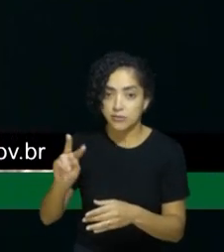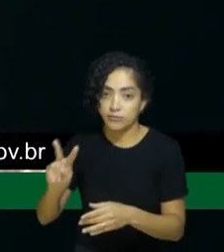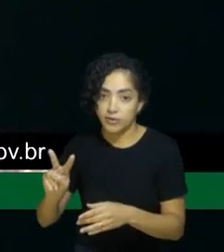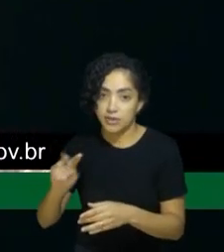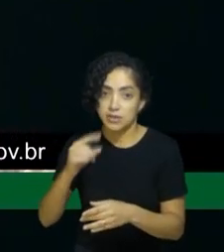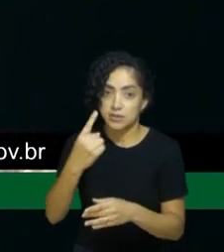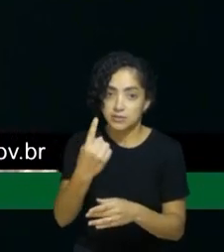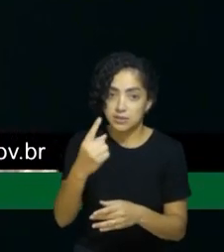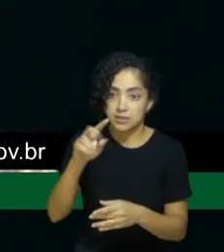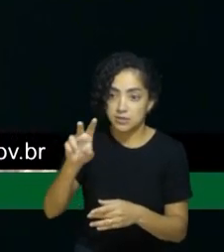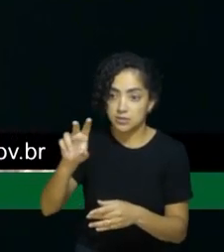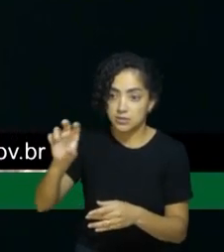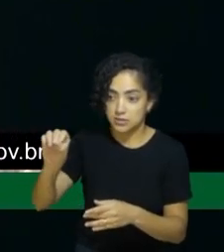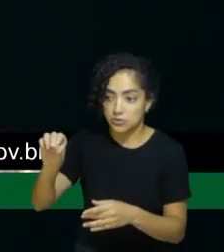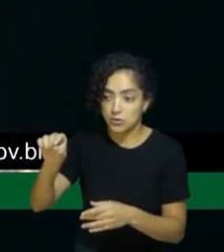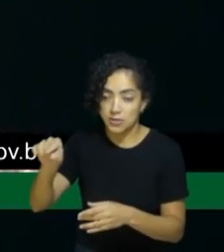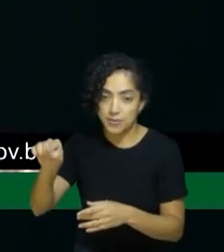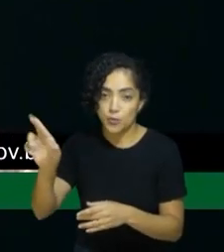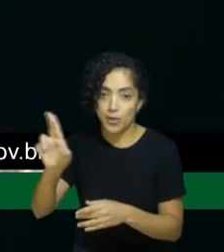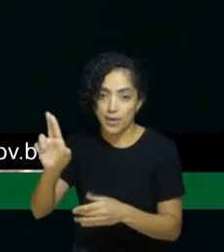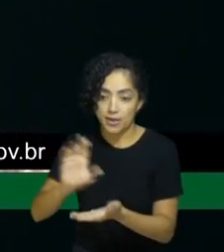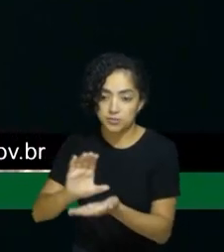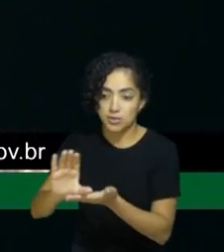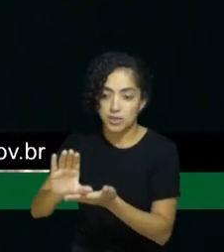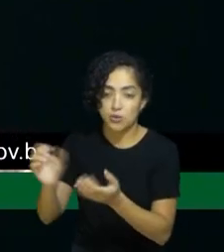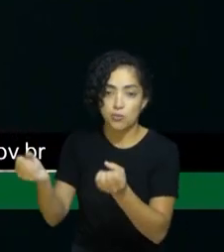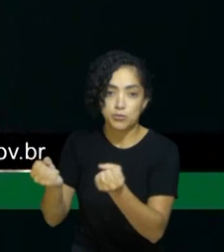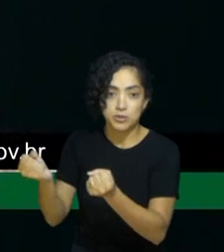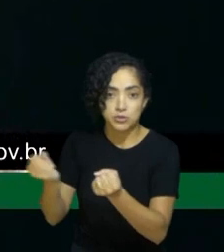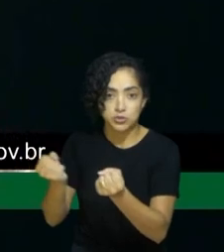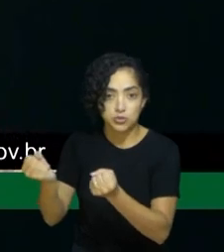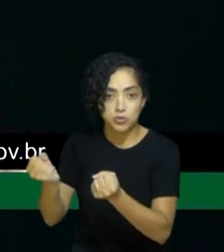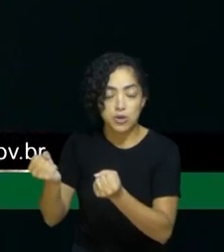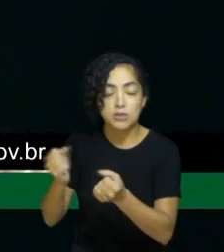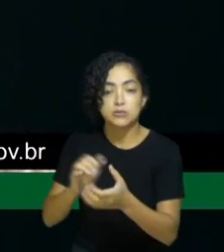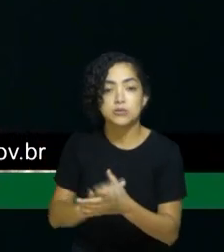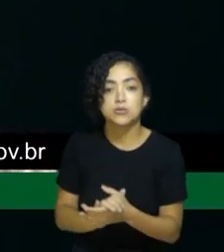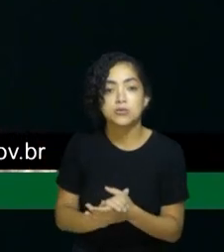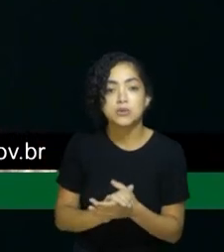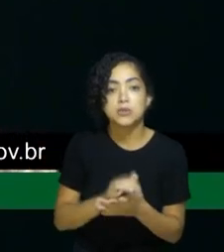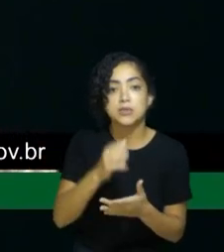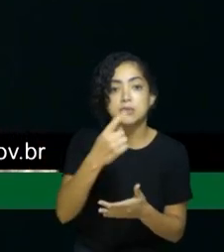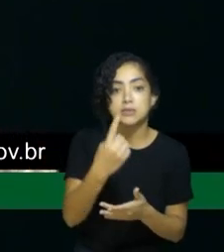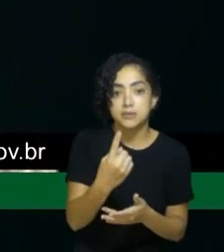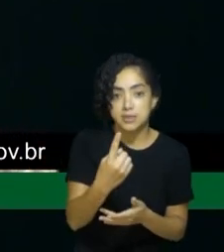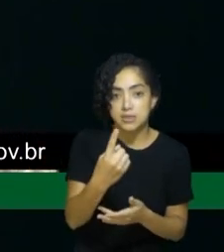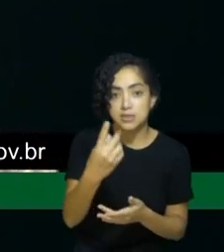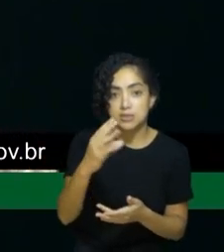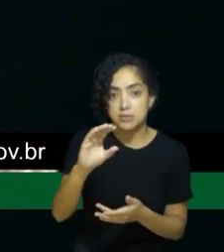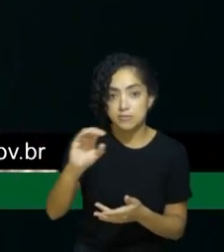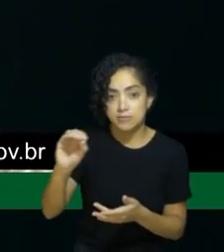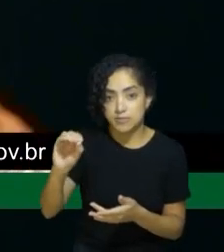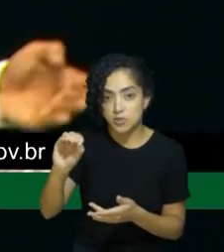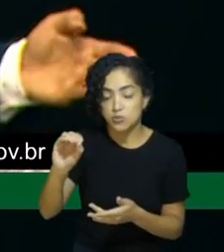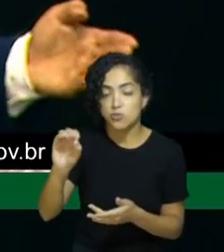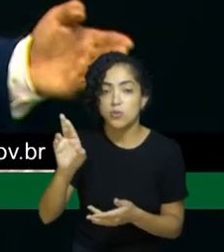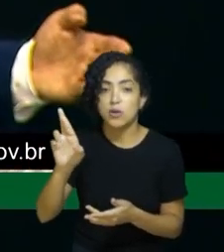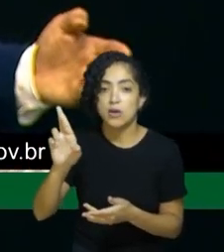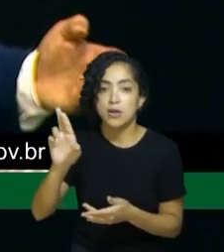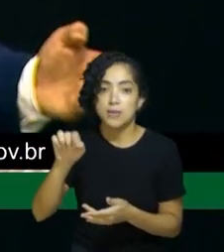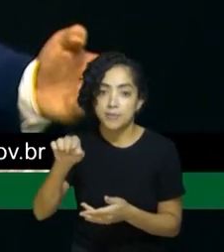para compra de um veículo e o aeroclube com o valor de R 100.000